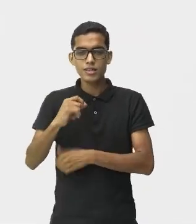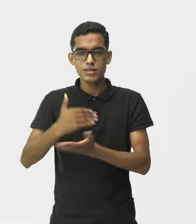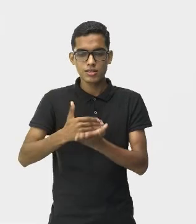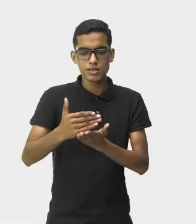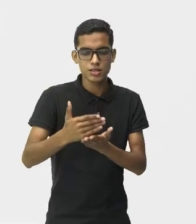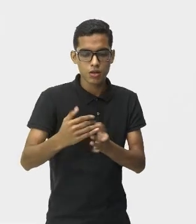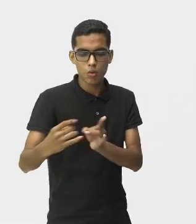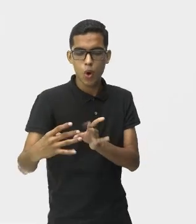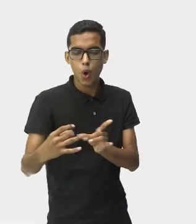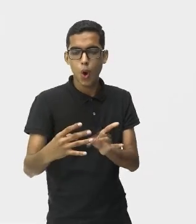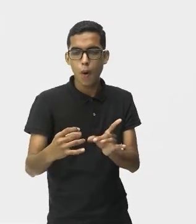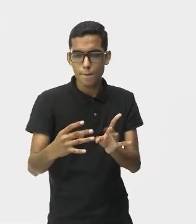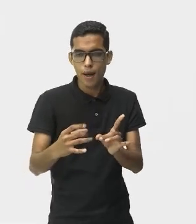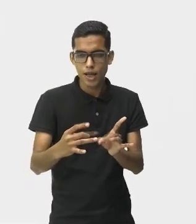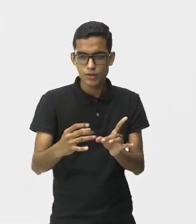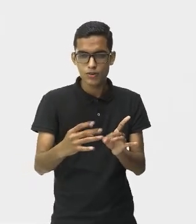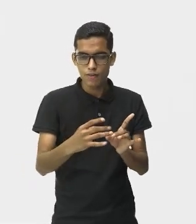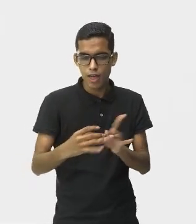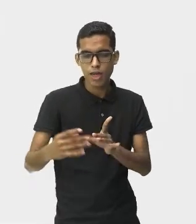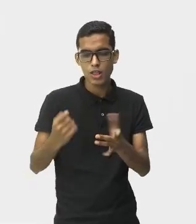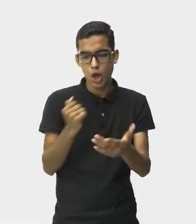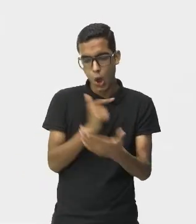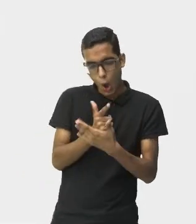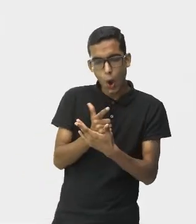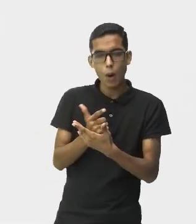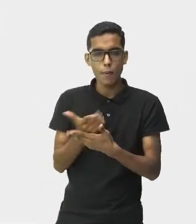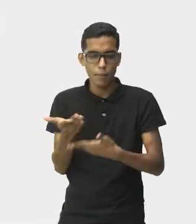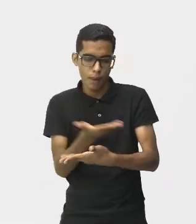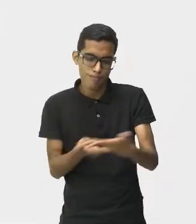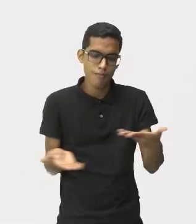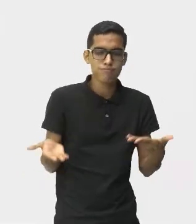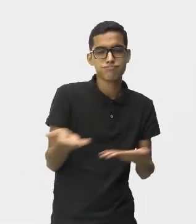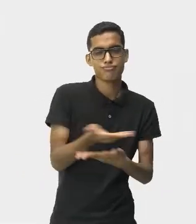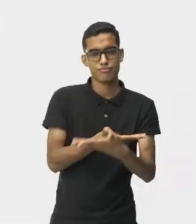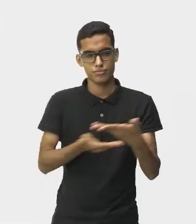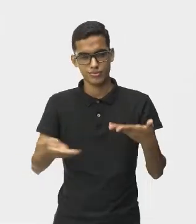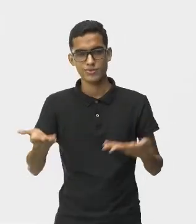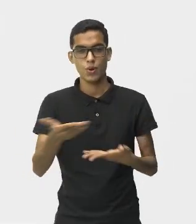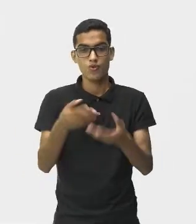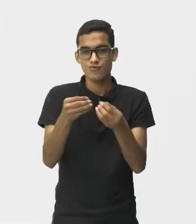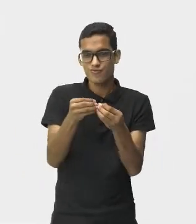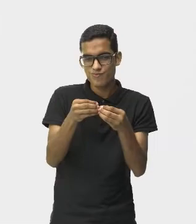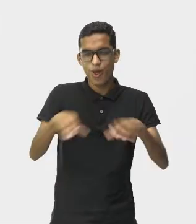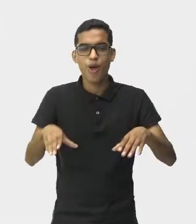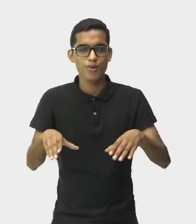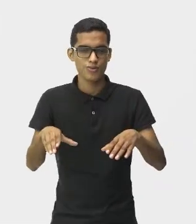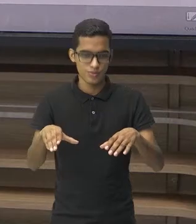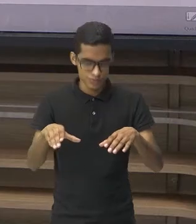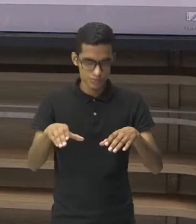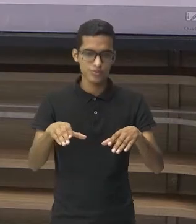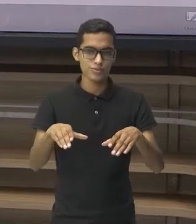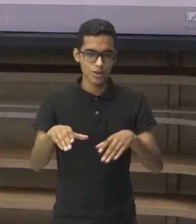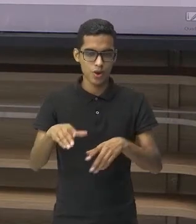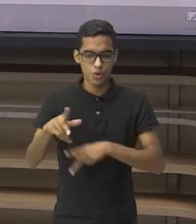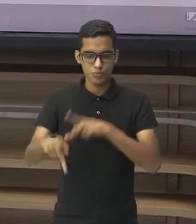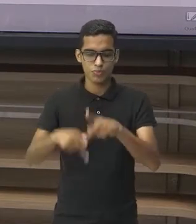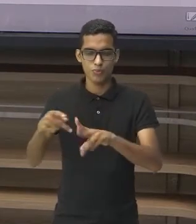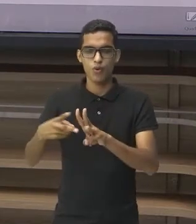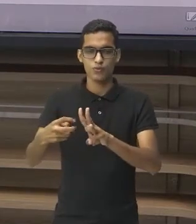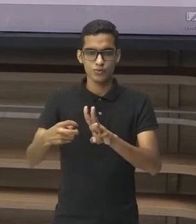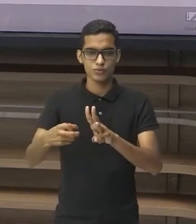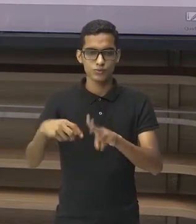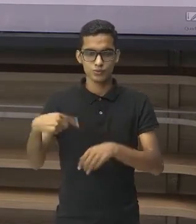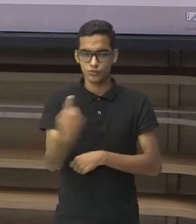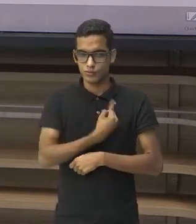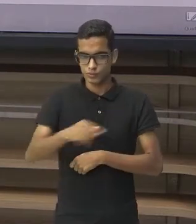toda essa nova legislação foi prejudicial, muito prejudicial à questão indígena aqui na nossa região,